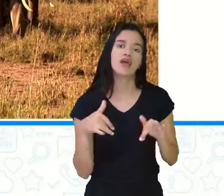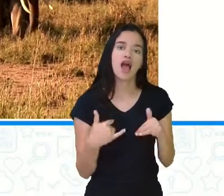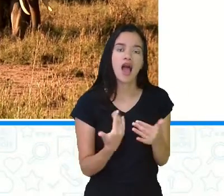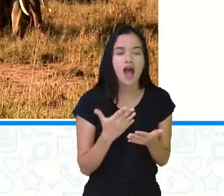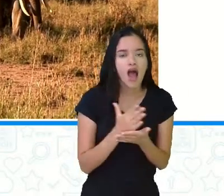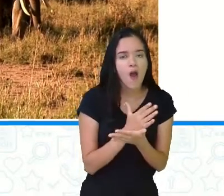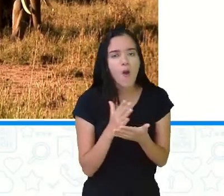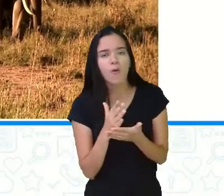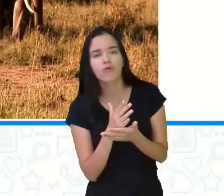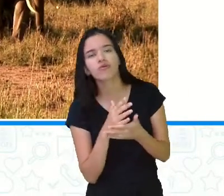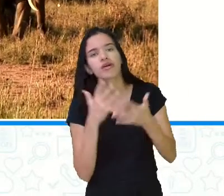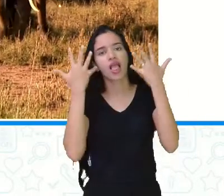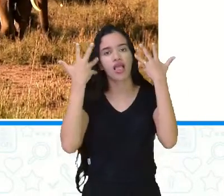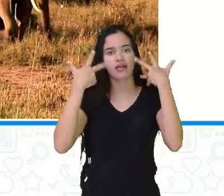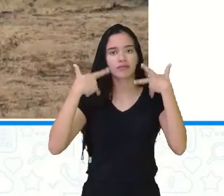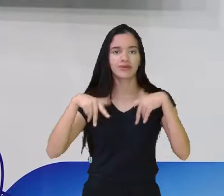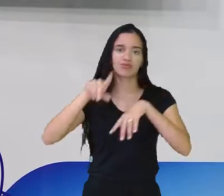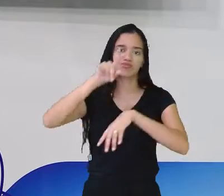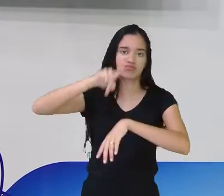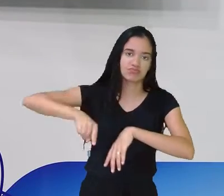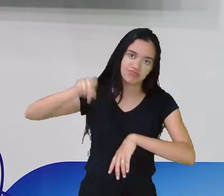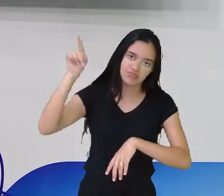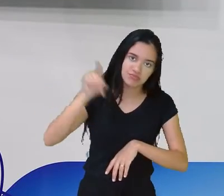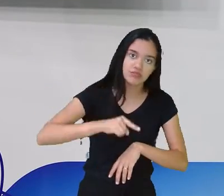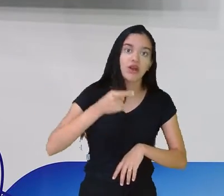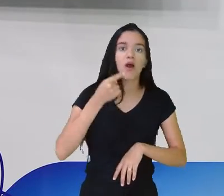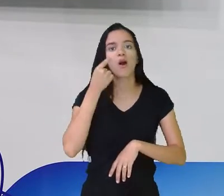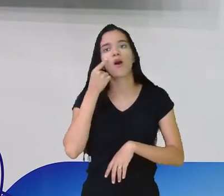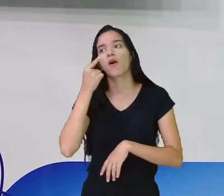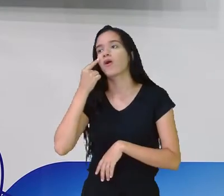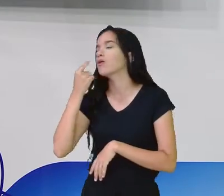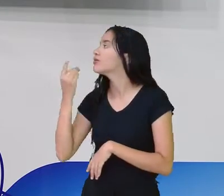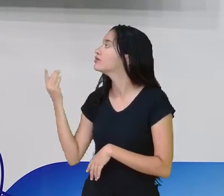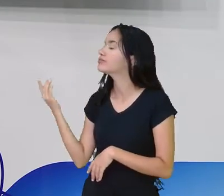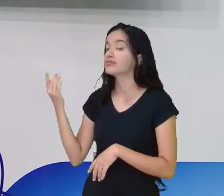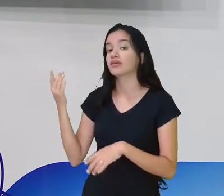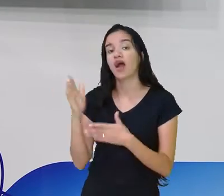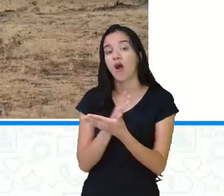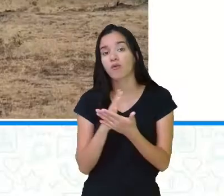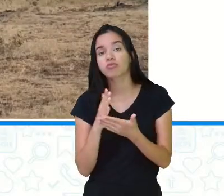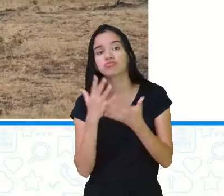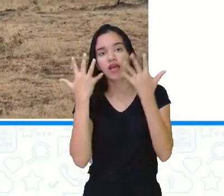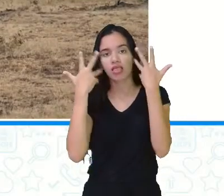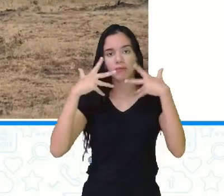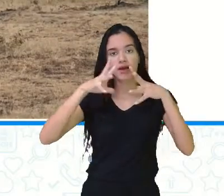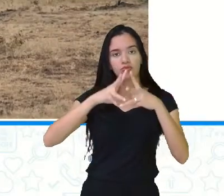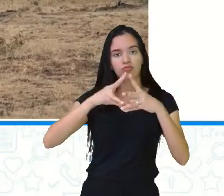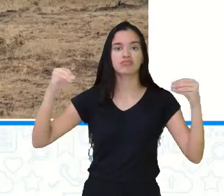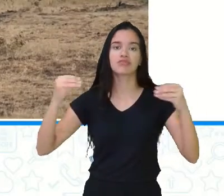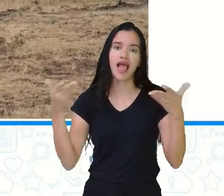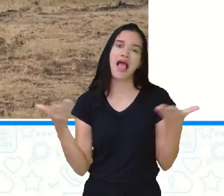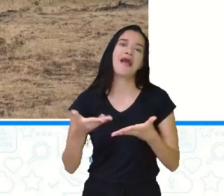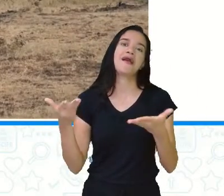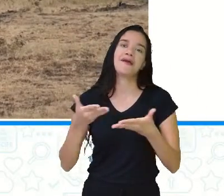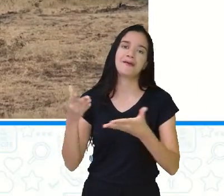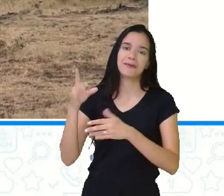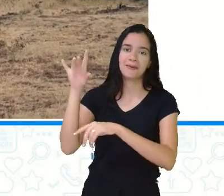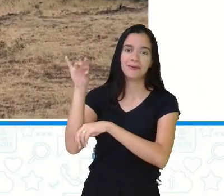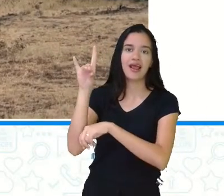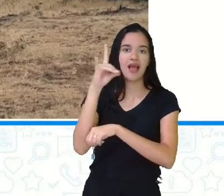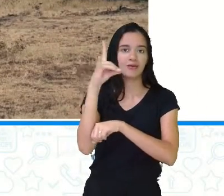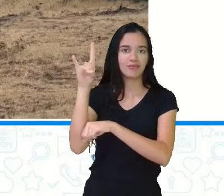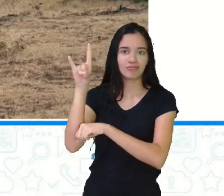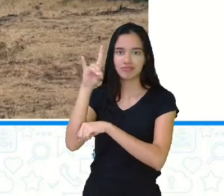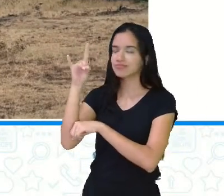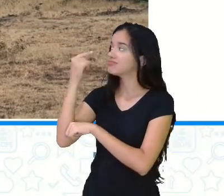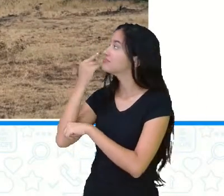extinção por causa do ser humano. Olha aí na savana aí, Dona Girafa desfilando